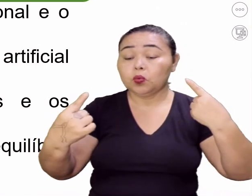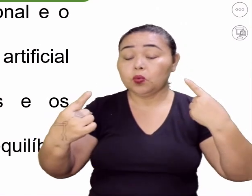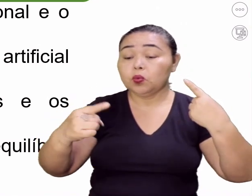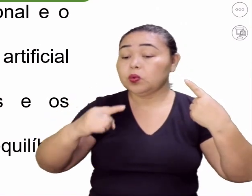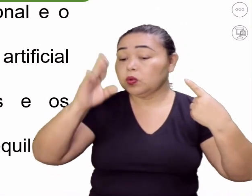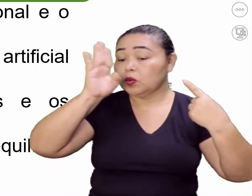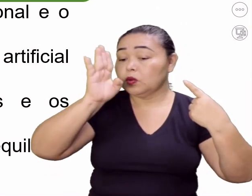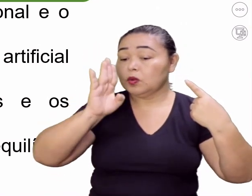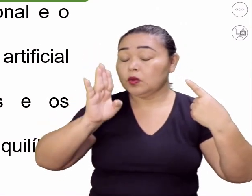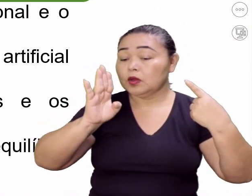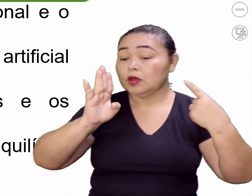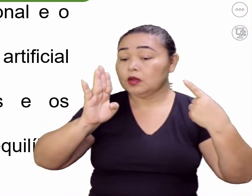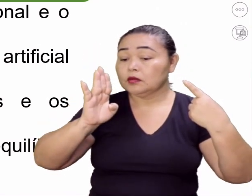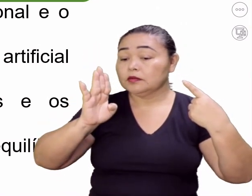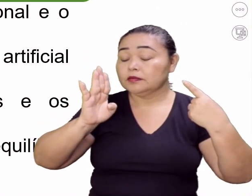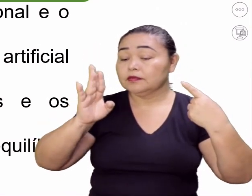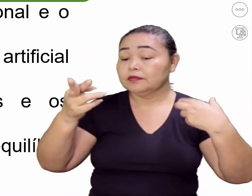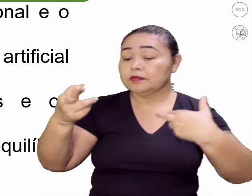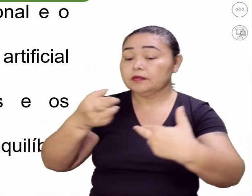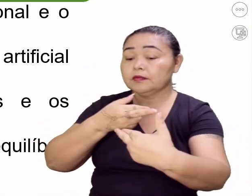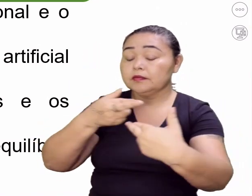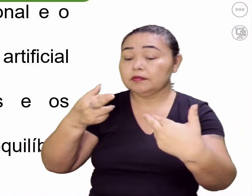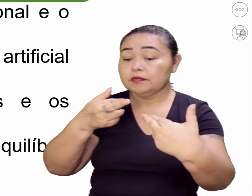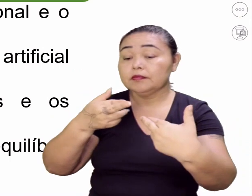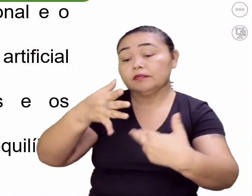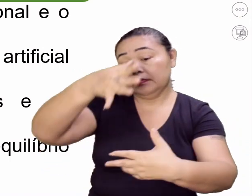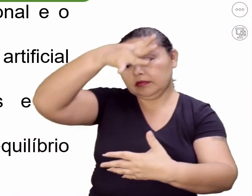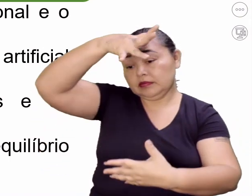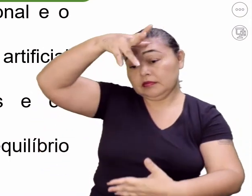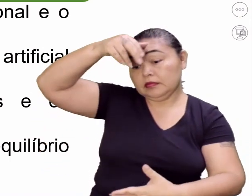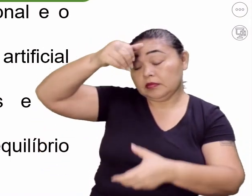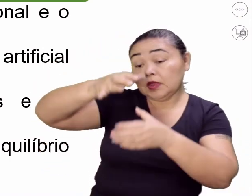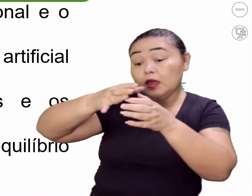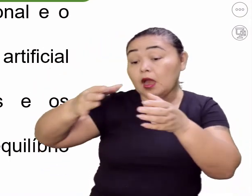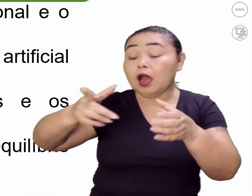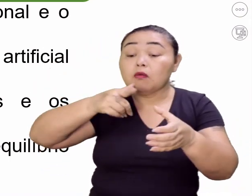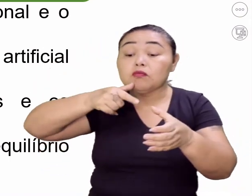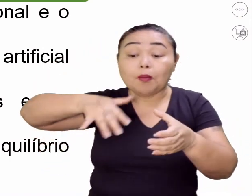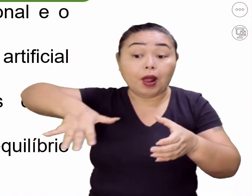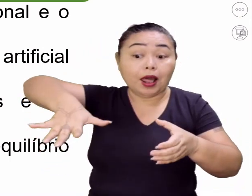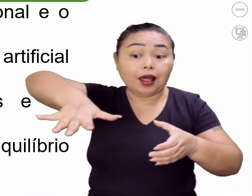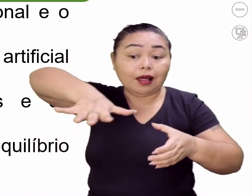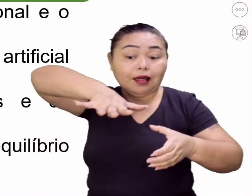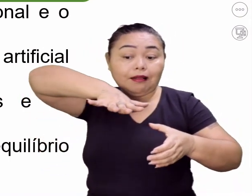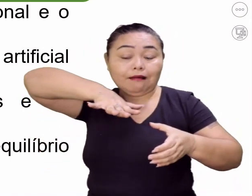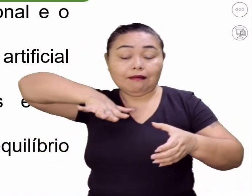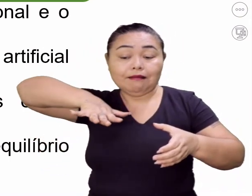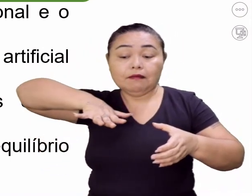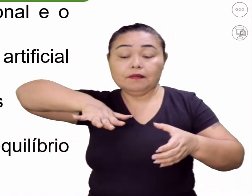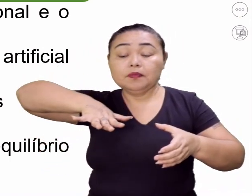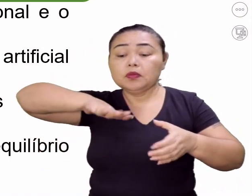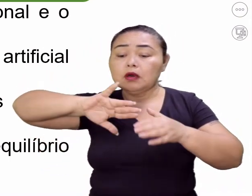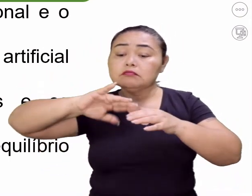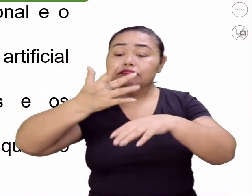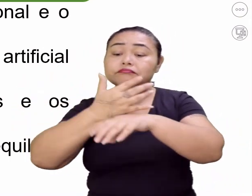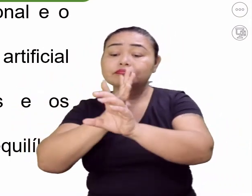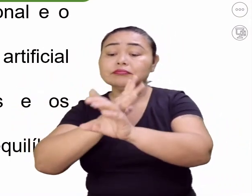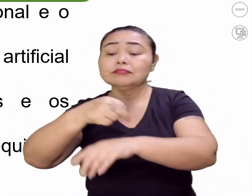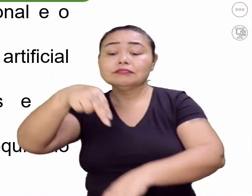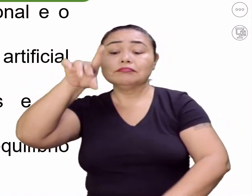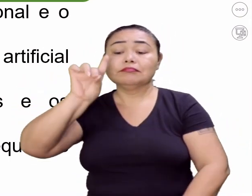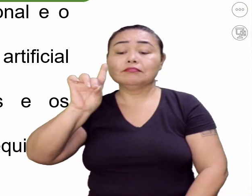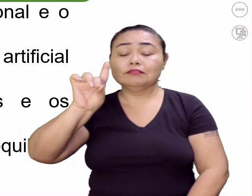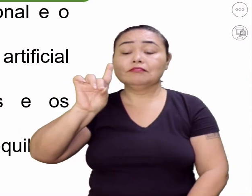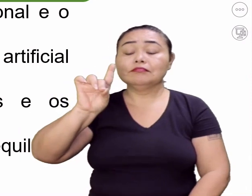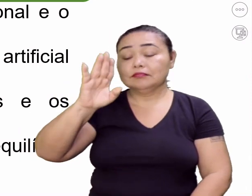no Brasil está relacionado à Amazônia, né, que é a maior bacia hidrográfica do mundo, e o semiárido. Exatamente. O